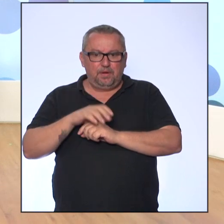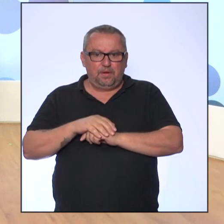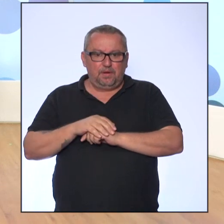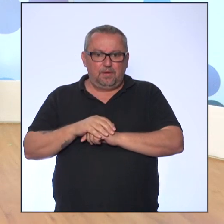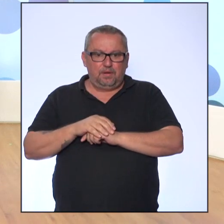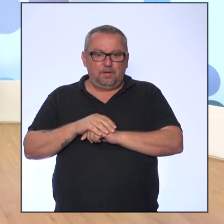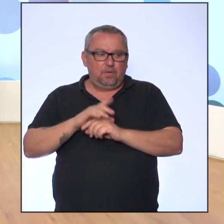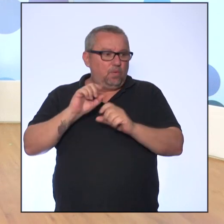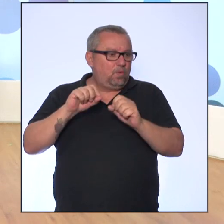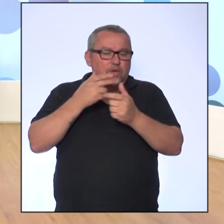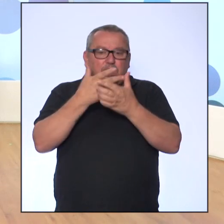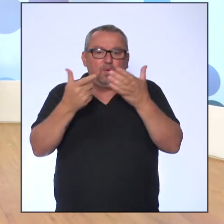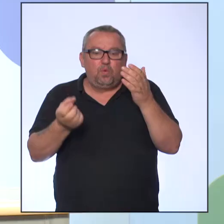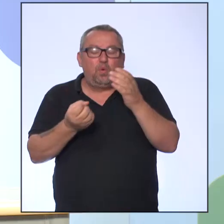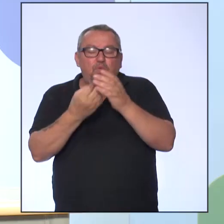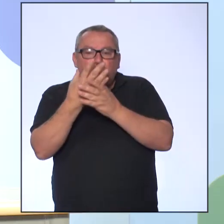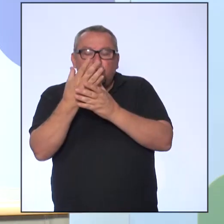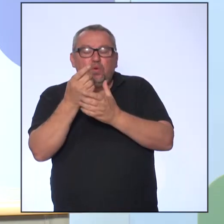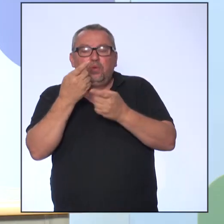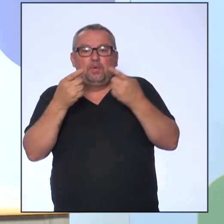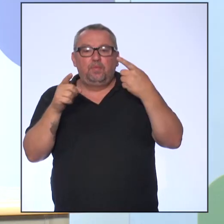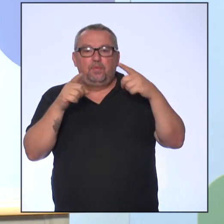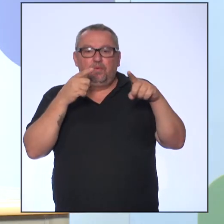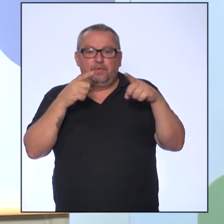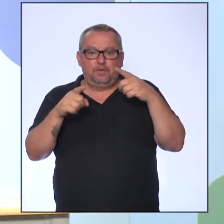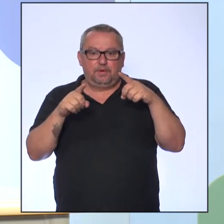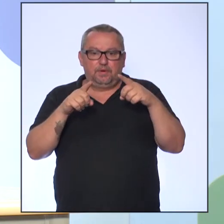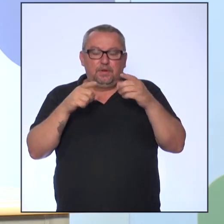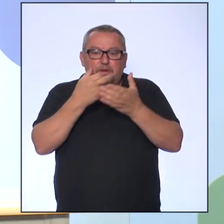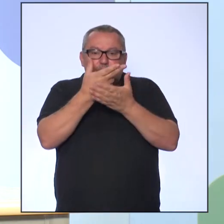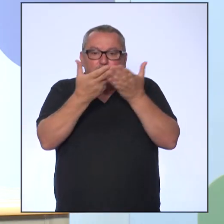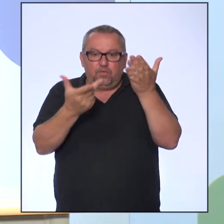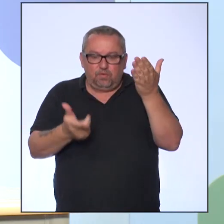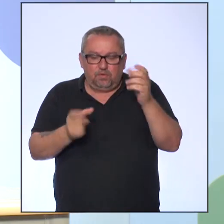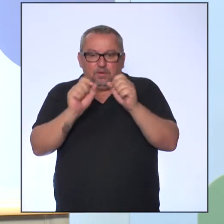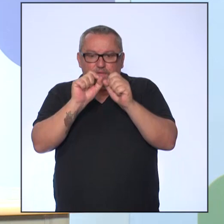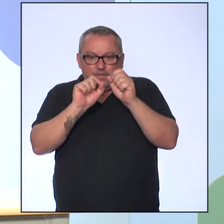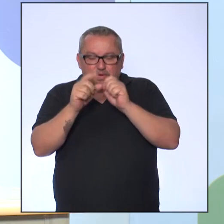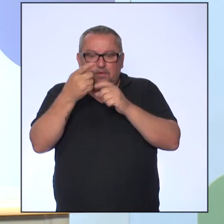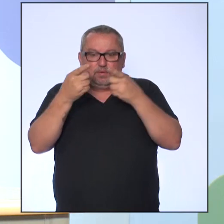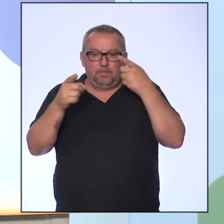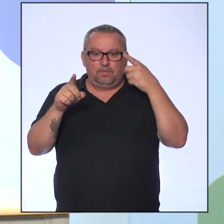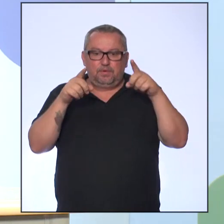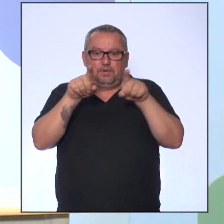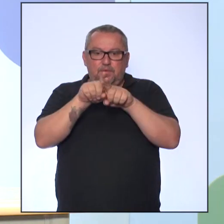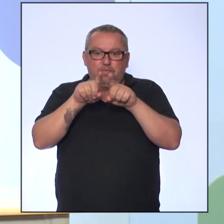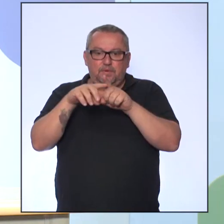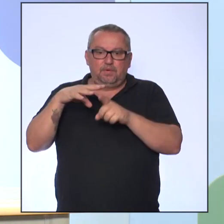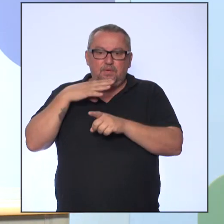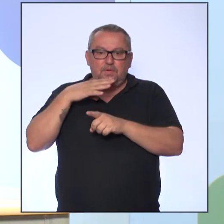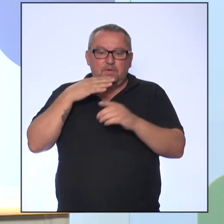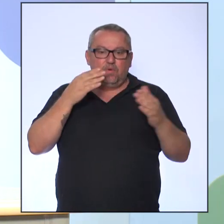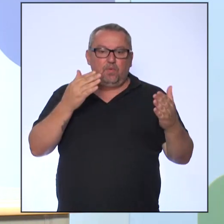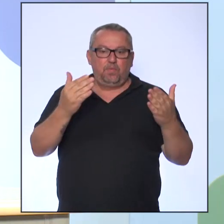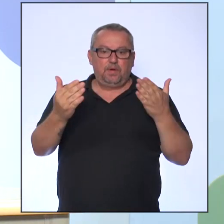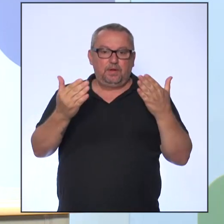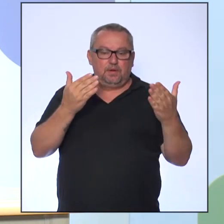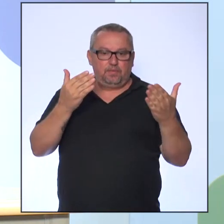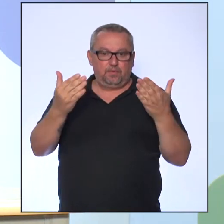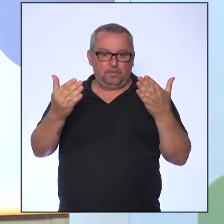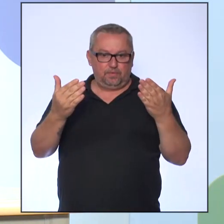Elementos constitutivos da música. Então, os elementos constitutivos da música, eles também são conhecidos como parâmetros do som,